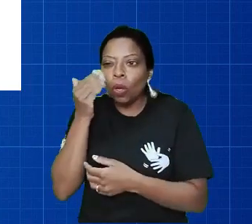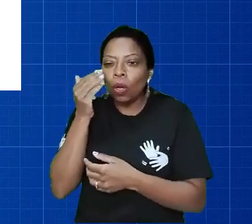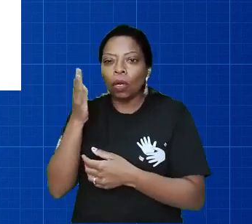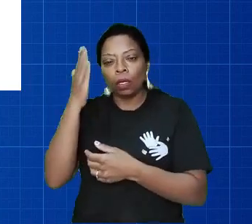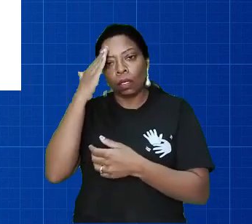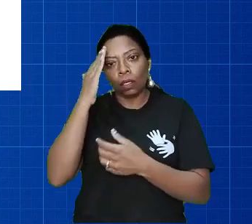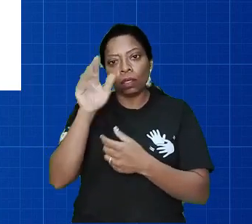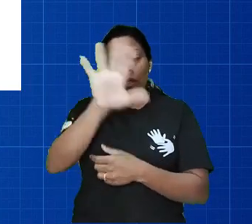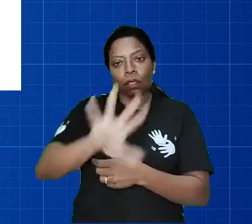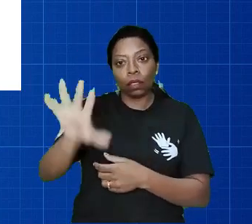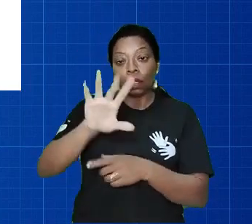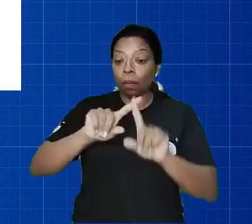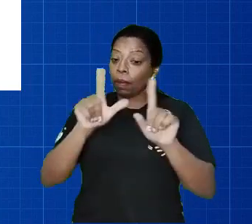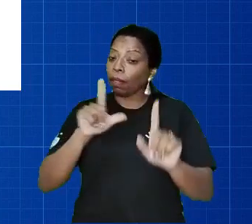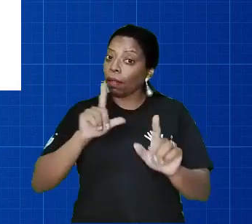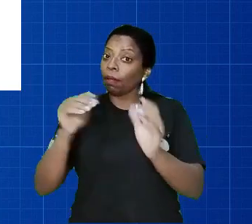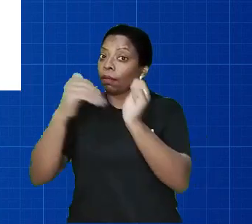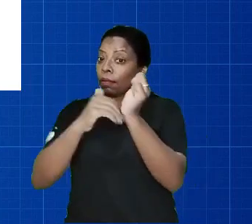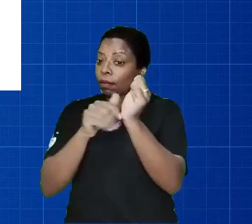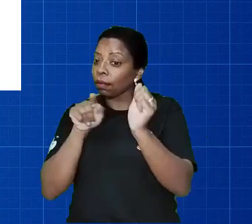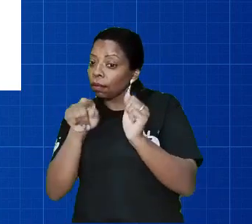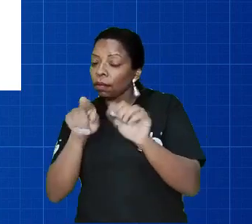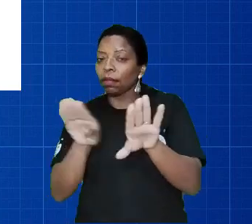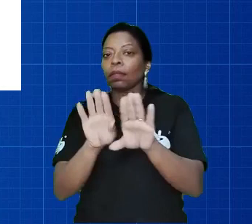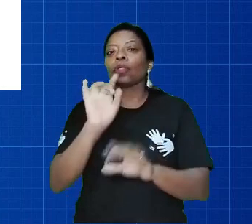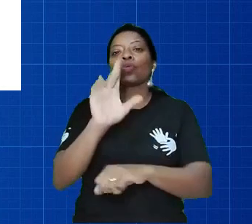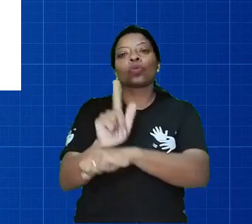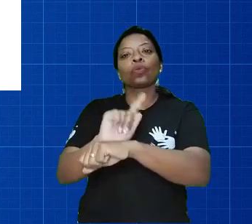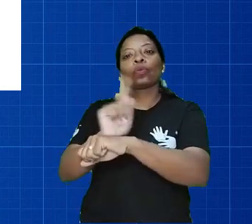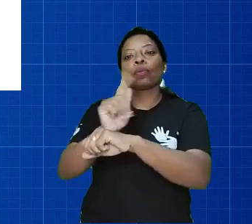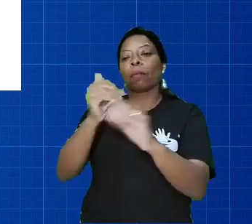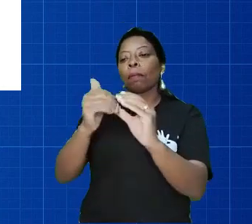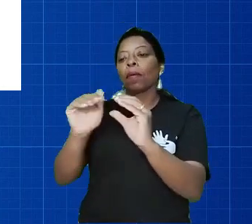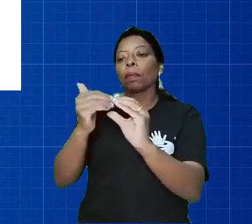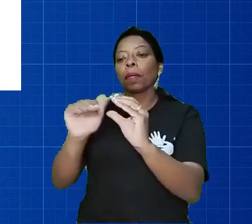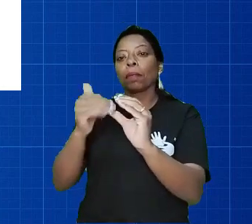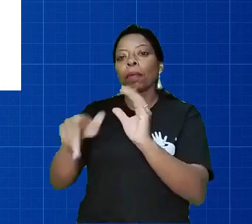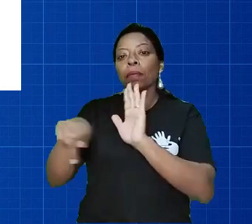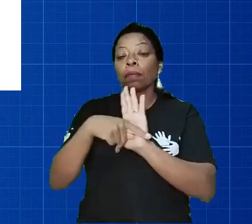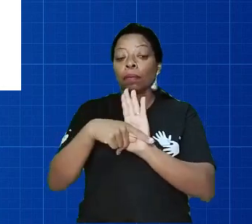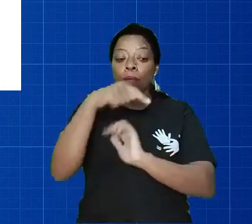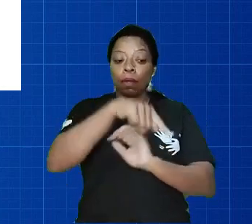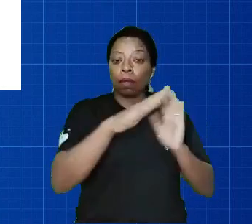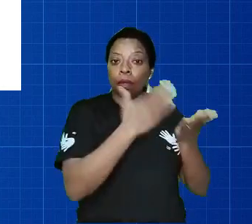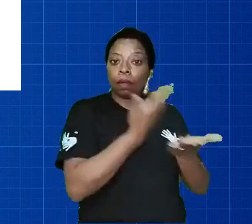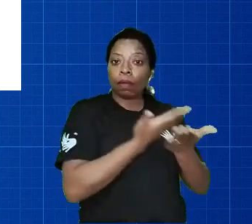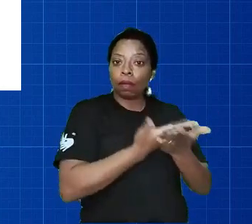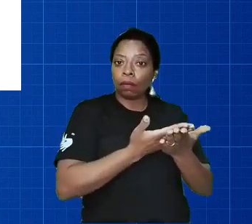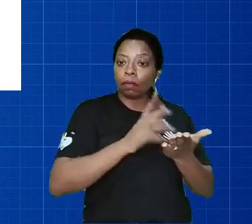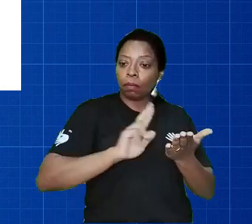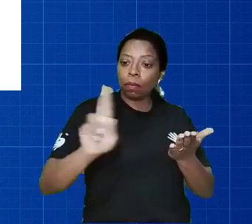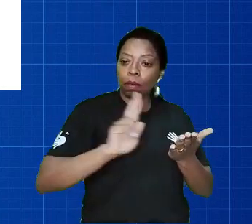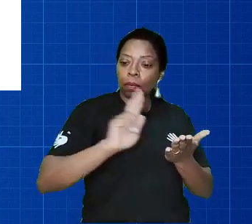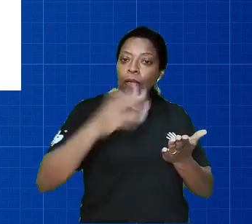tem um acesso restrito, onde os diretores inserem os dados da unidade. Então,